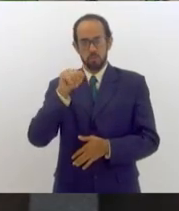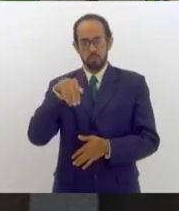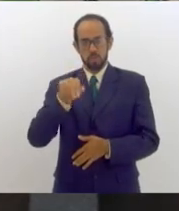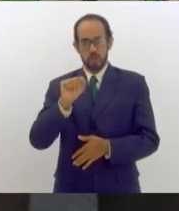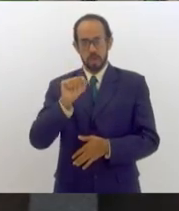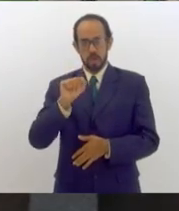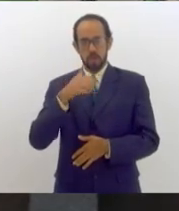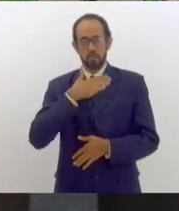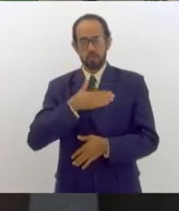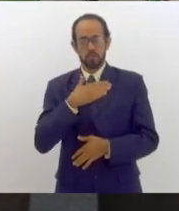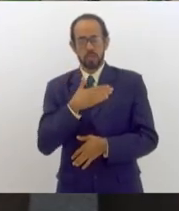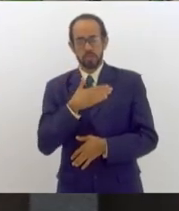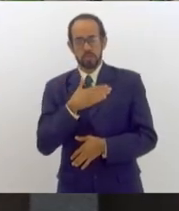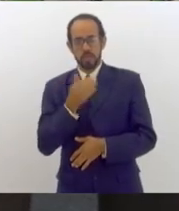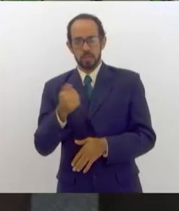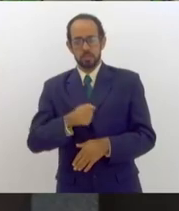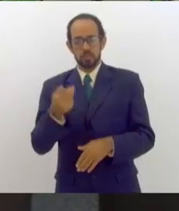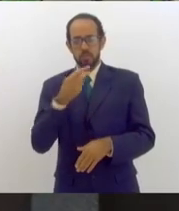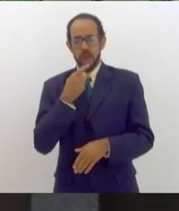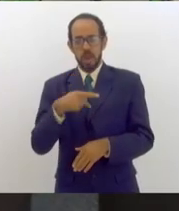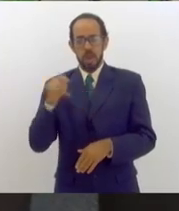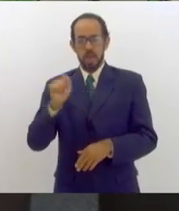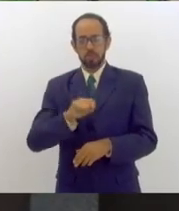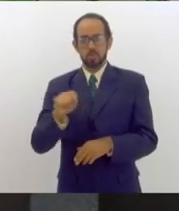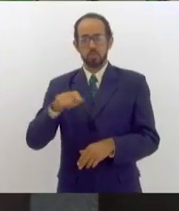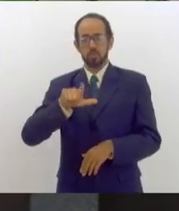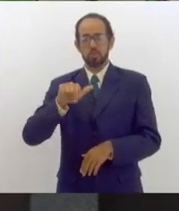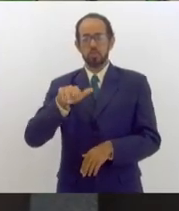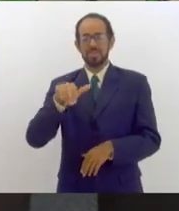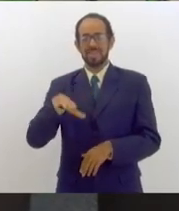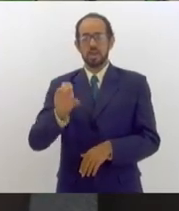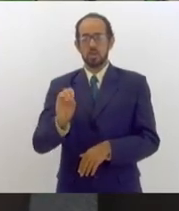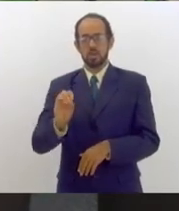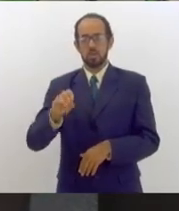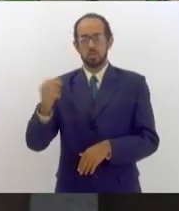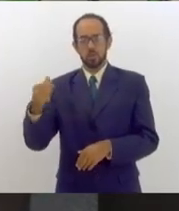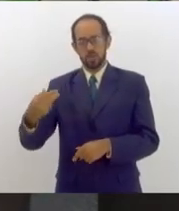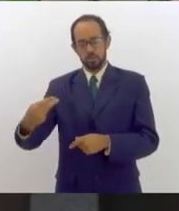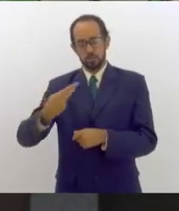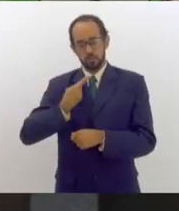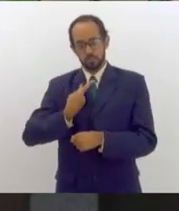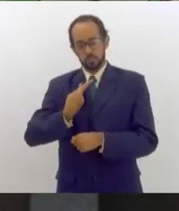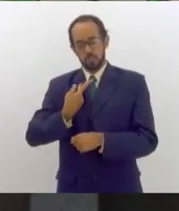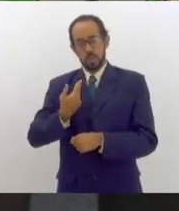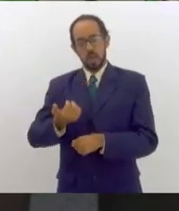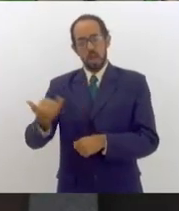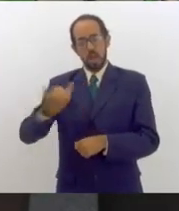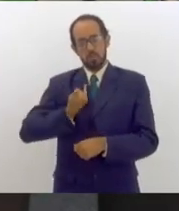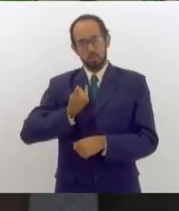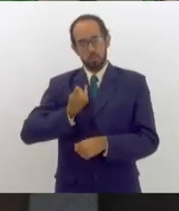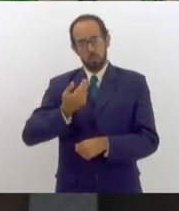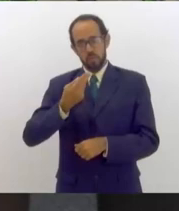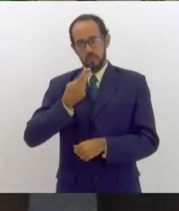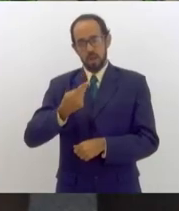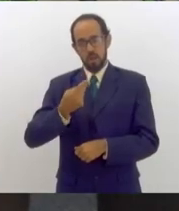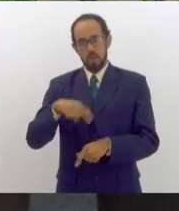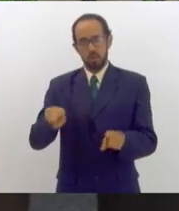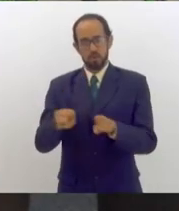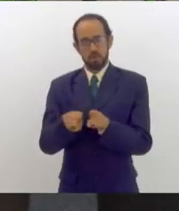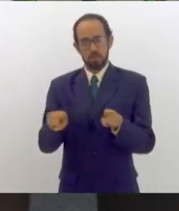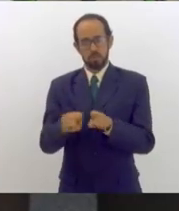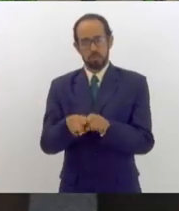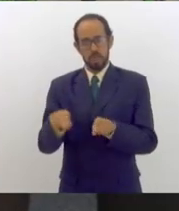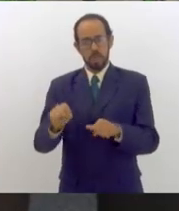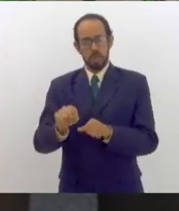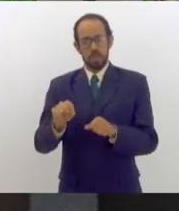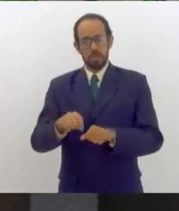do da OAB doutor Luciano bandeira que quando nos procurou e verbalizou isso através das redes de comunicação